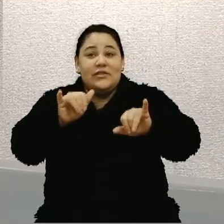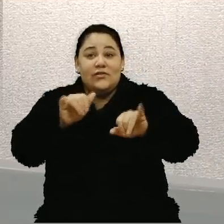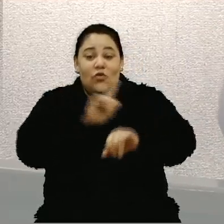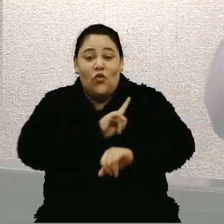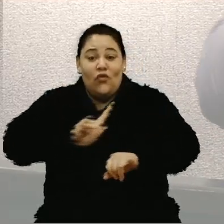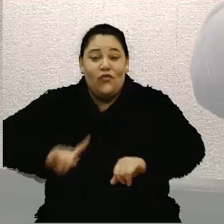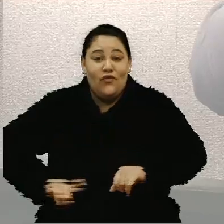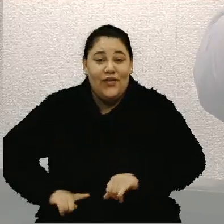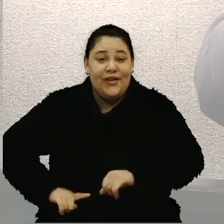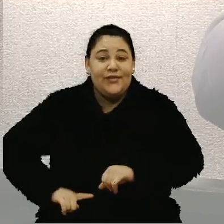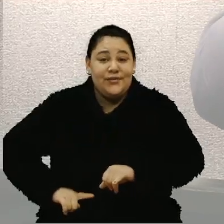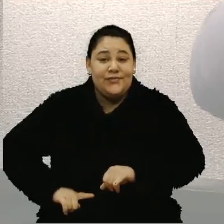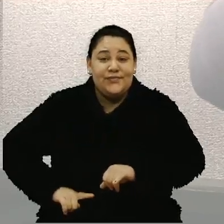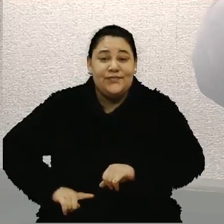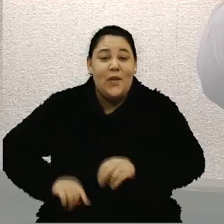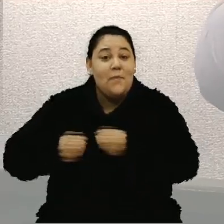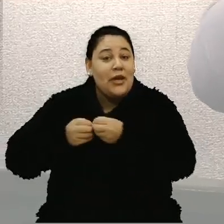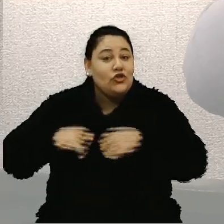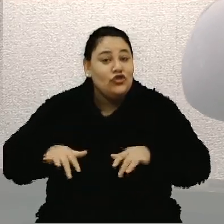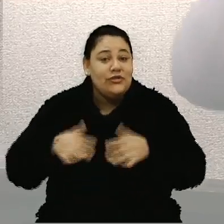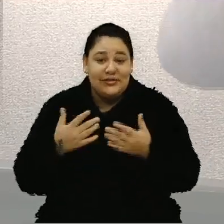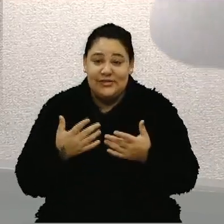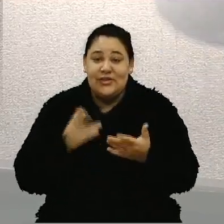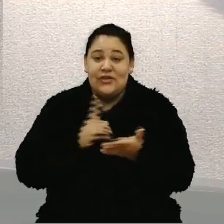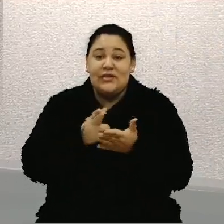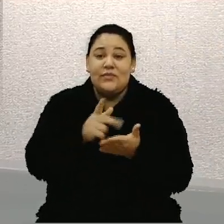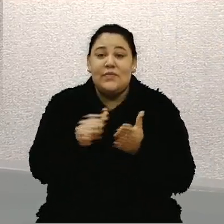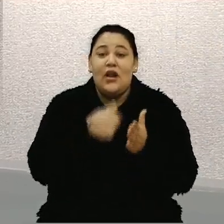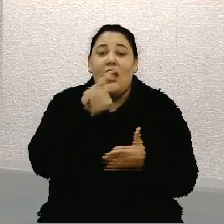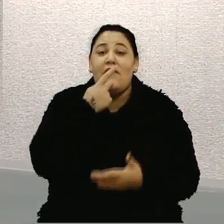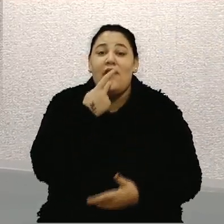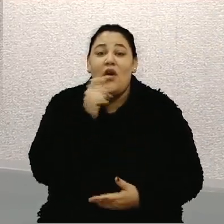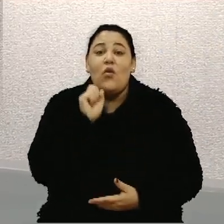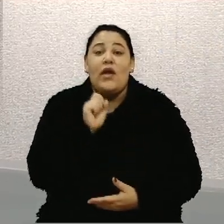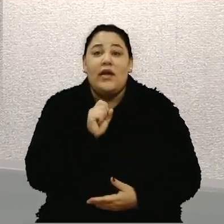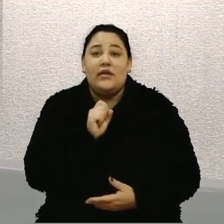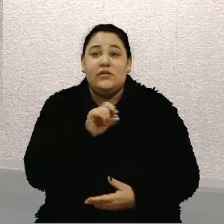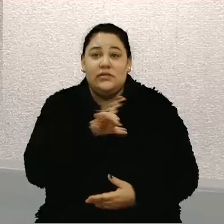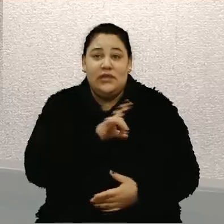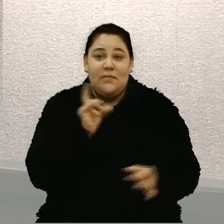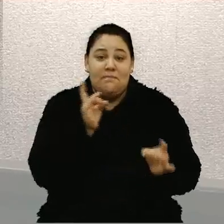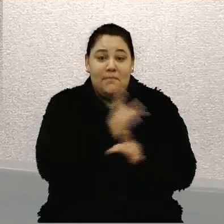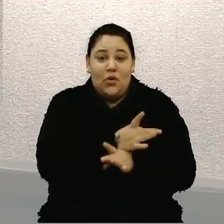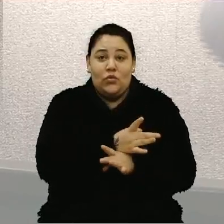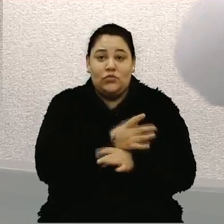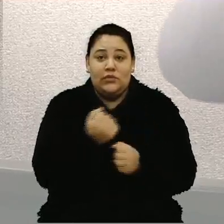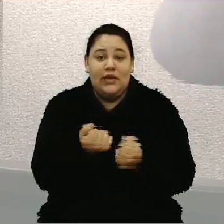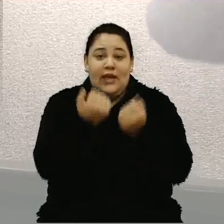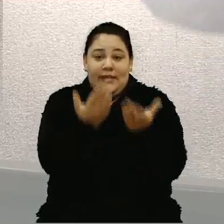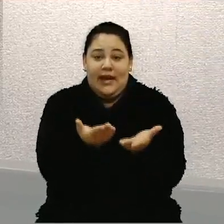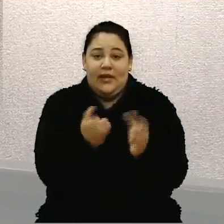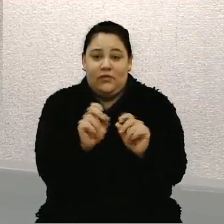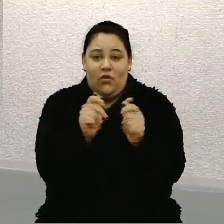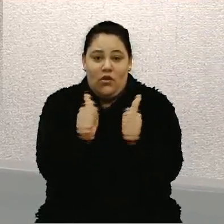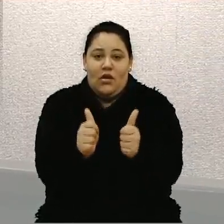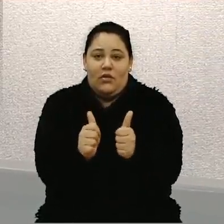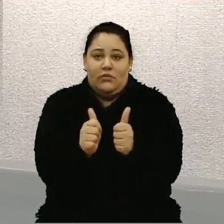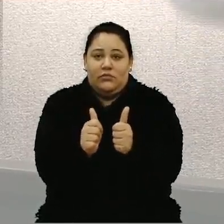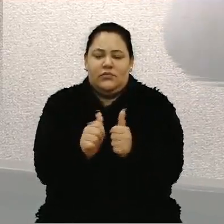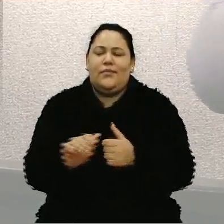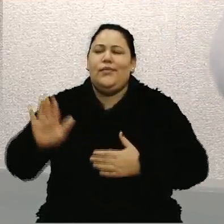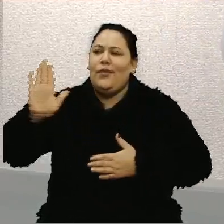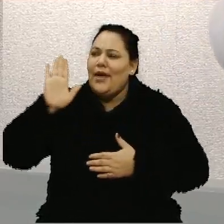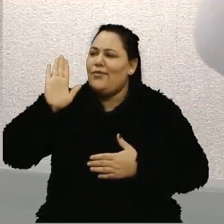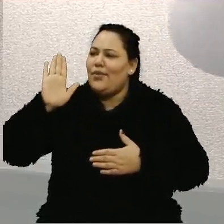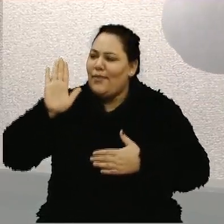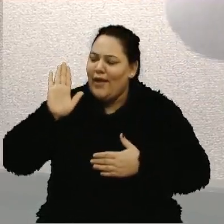cabeça. Então, é sempre melhor fazer o quê? Quando tem pronto o negócio, dizer assim, está pronto, está aqui entregue. Não. Prometer uma coisa